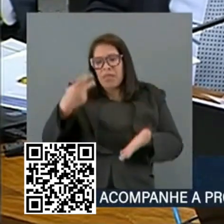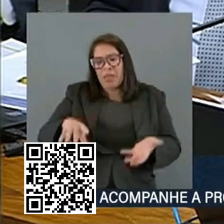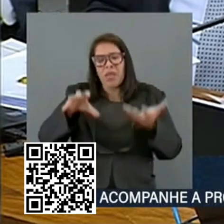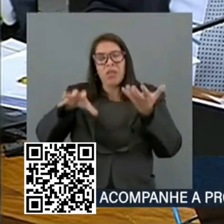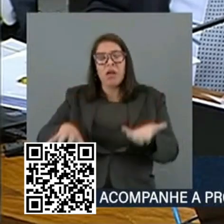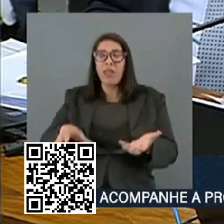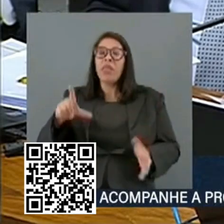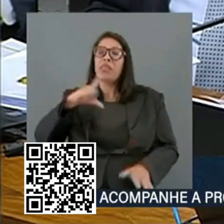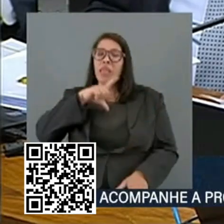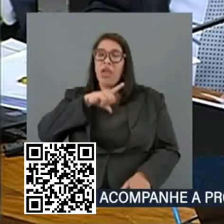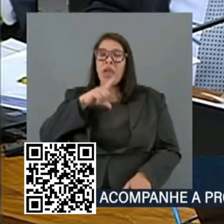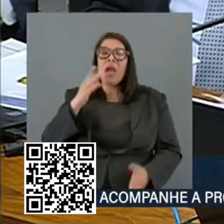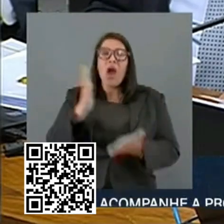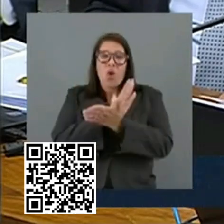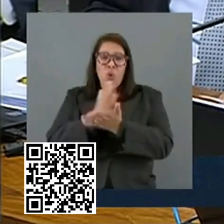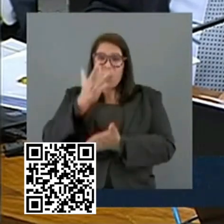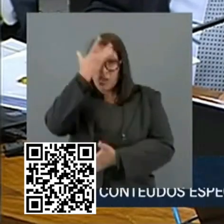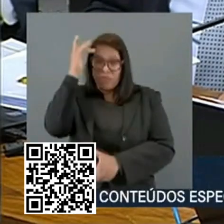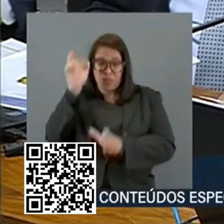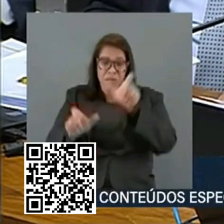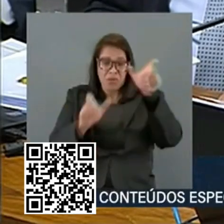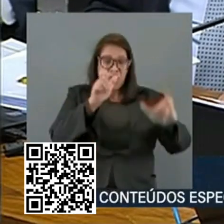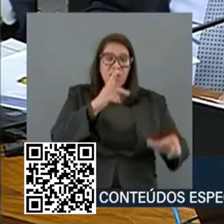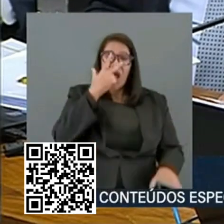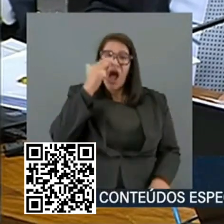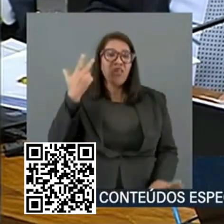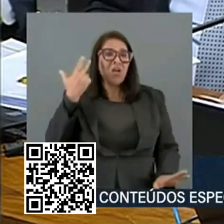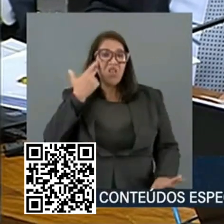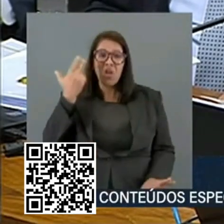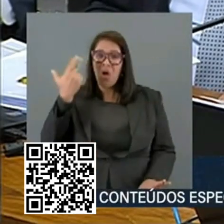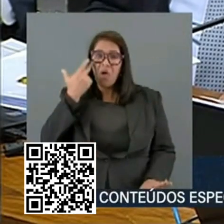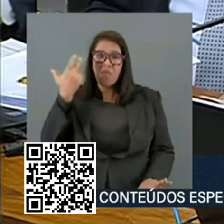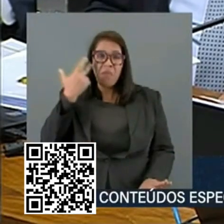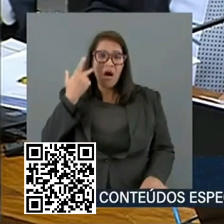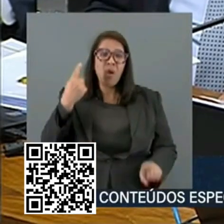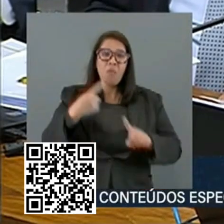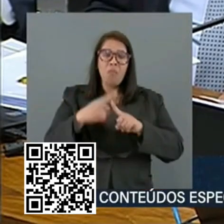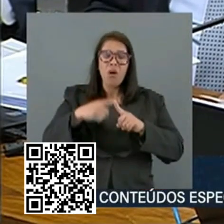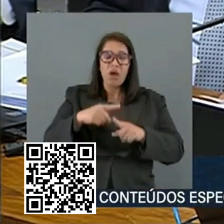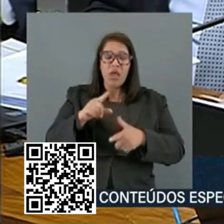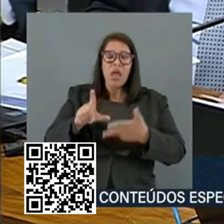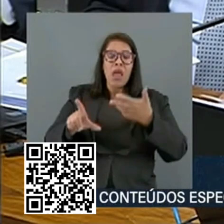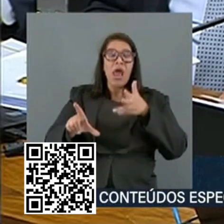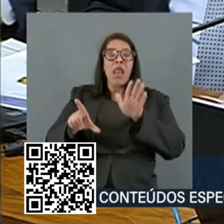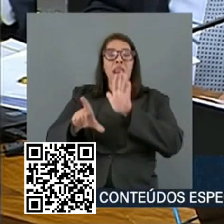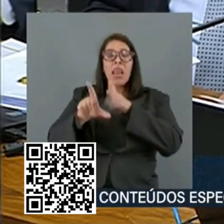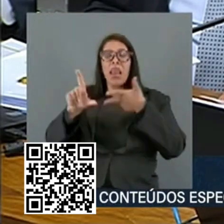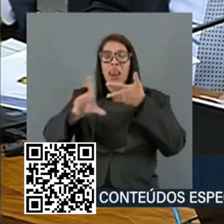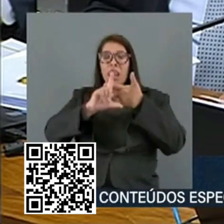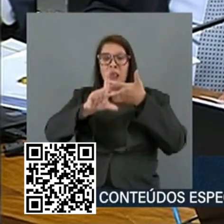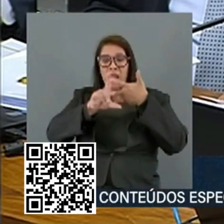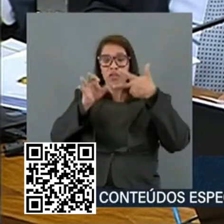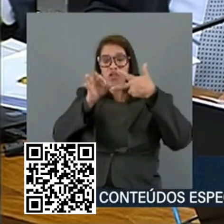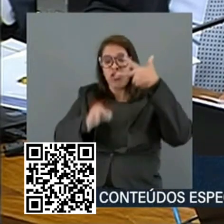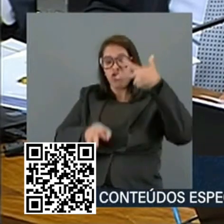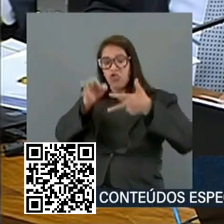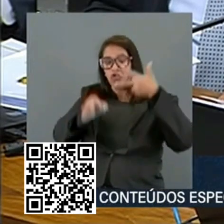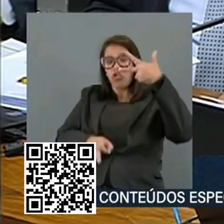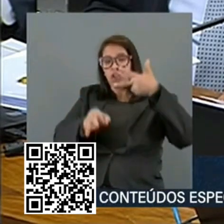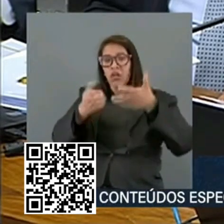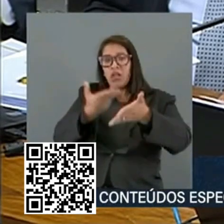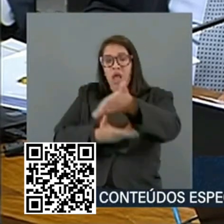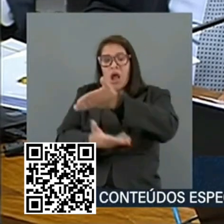ache isso normal, por entender que legislativo e judiciário têm uma